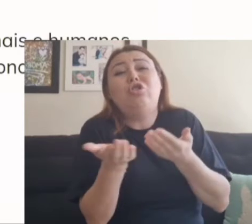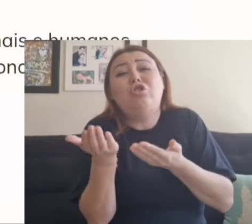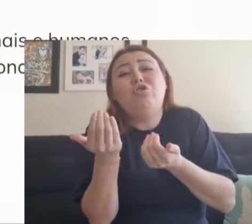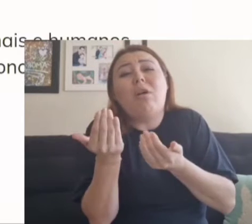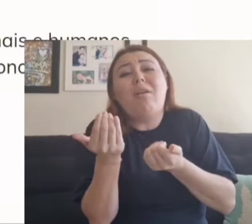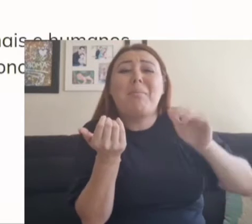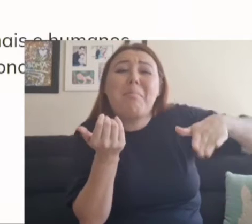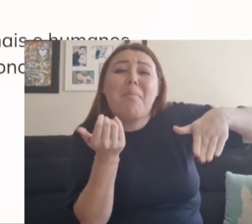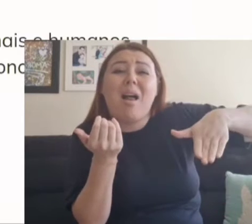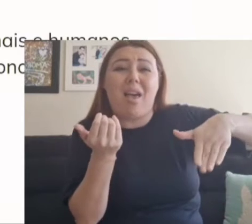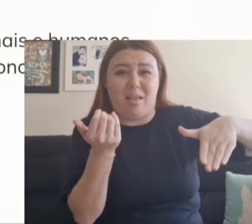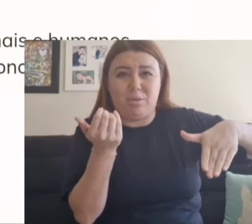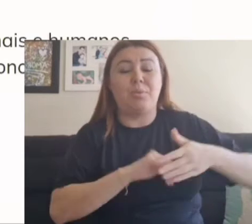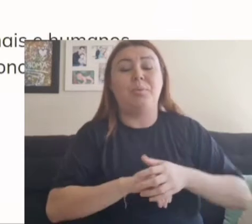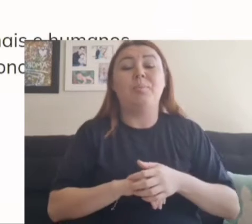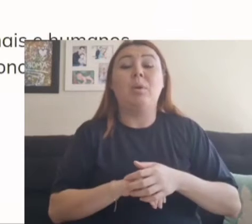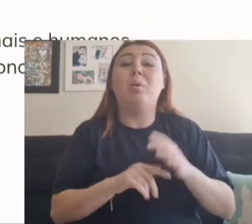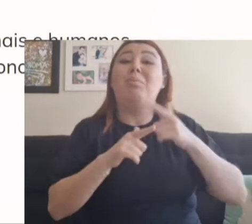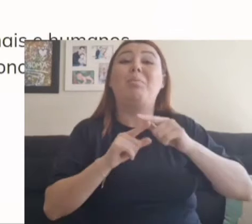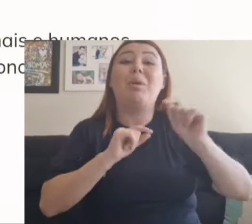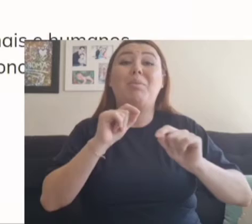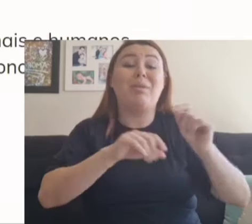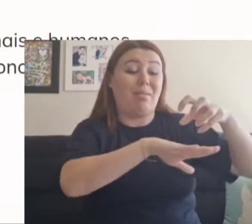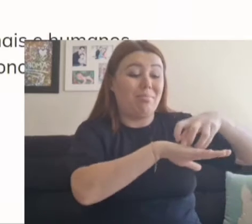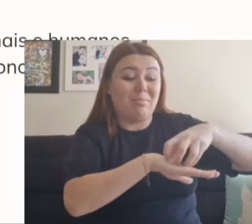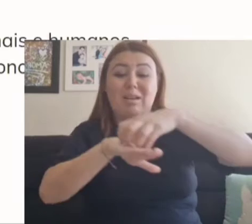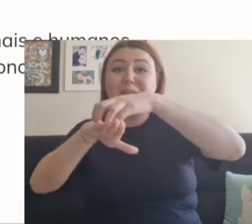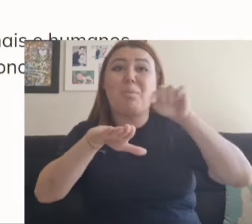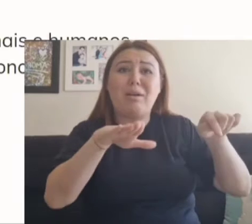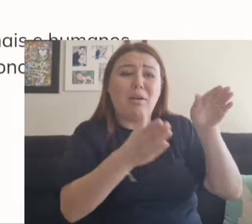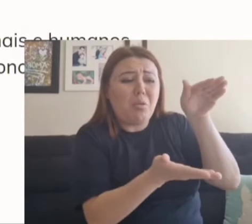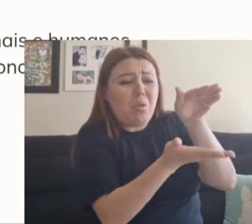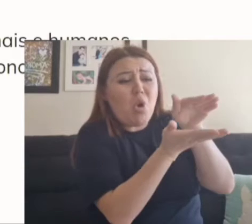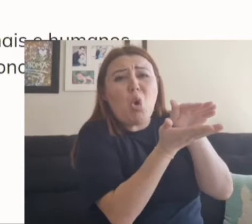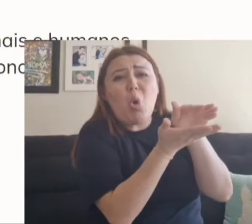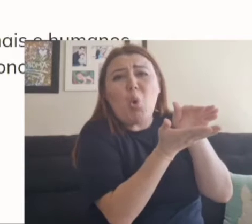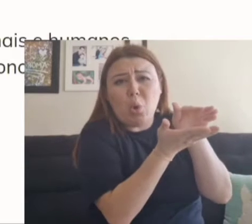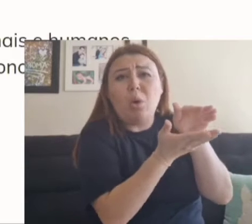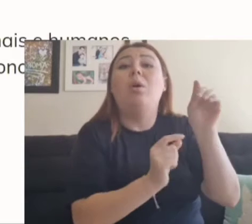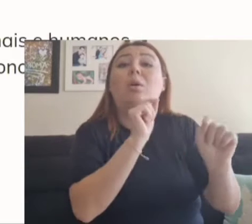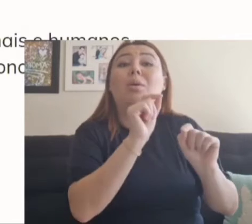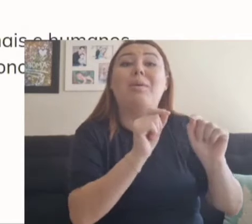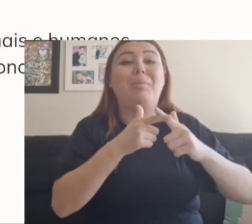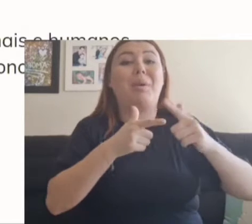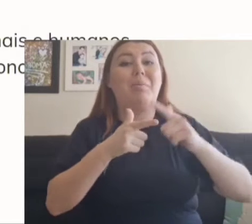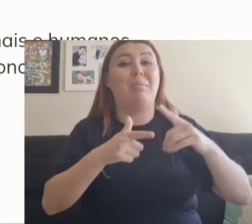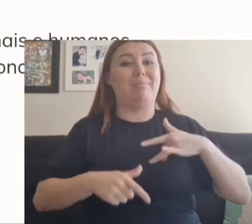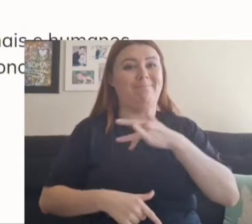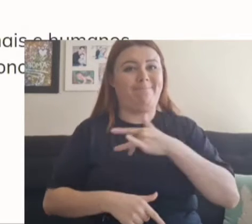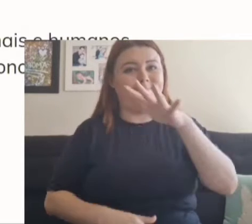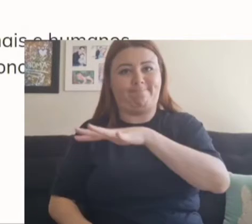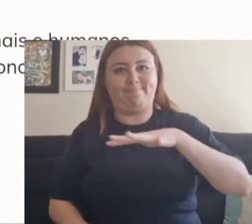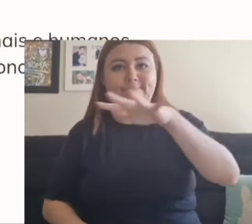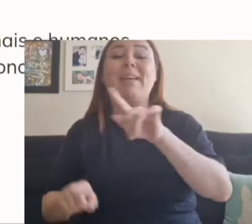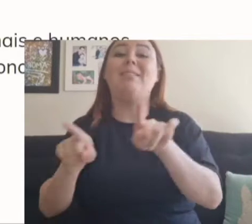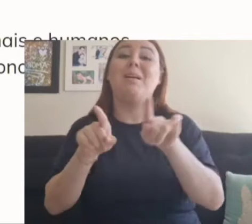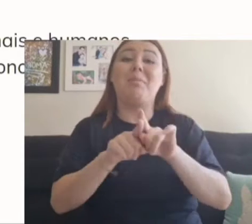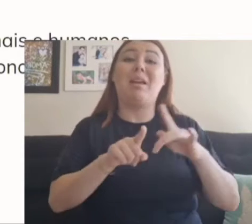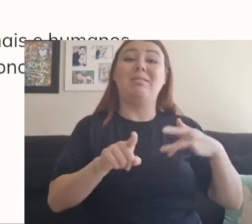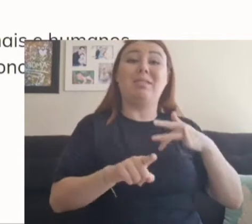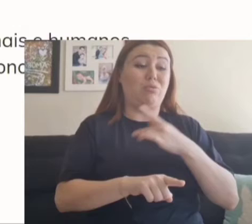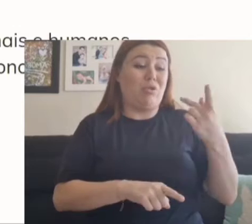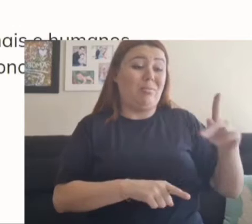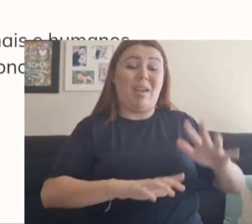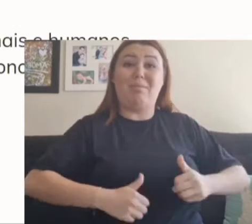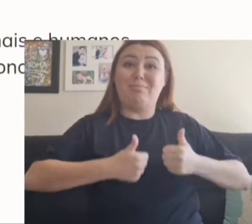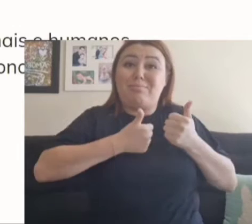muito jovens e a baixo custo. O problema de transportar esses animais muito jovens é principalmente problemas de saúde pública e no